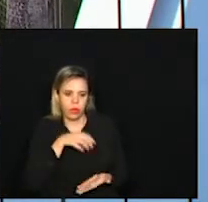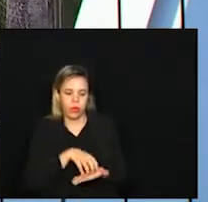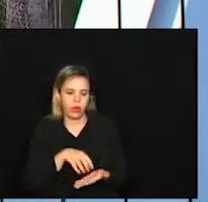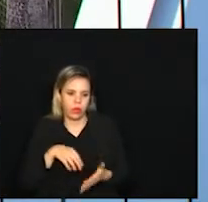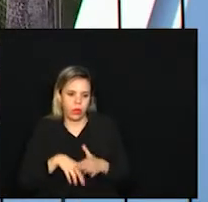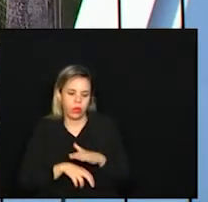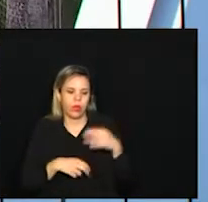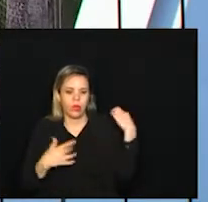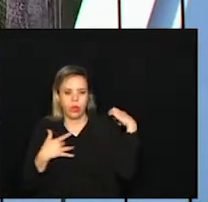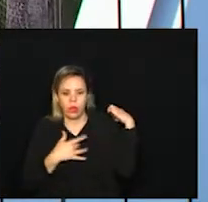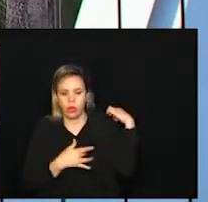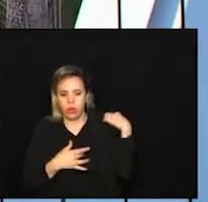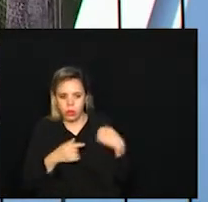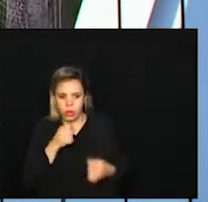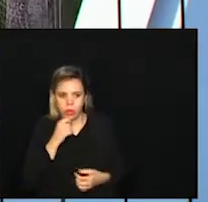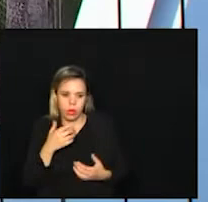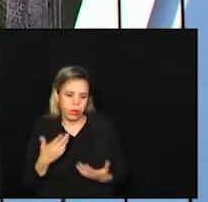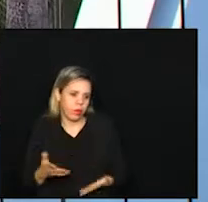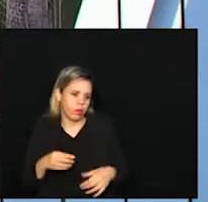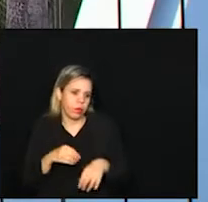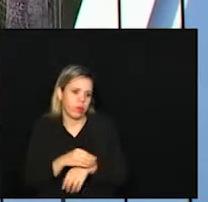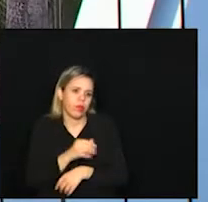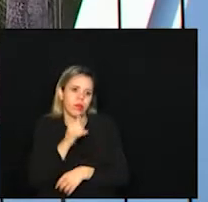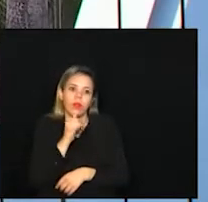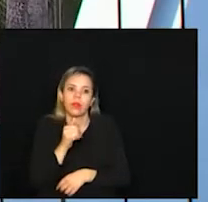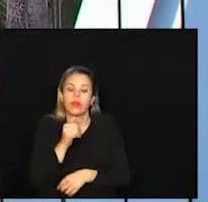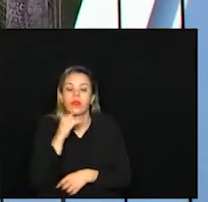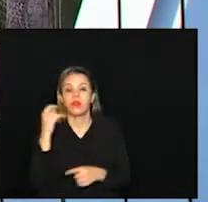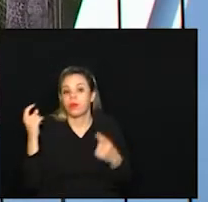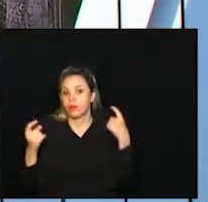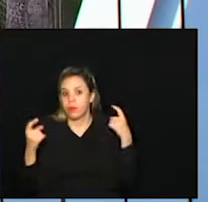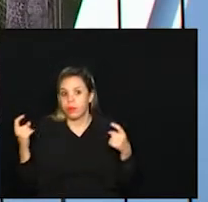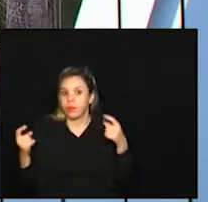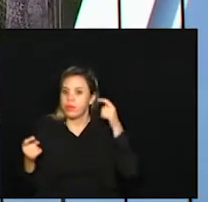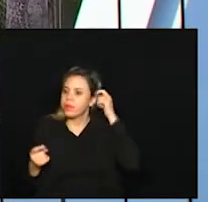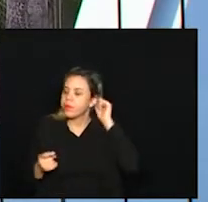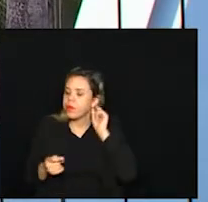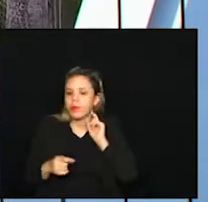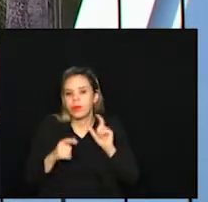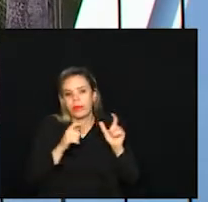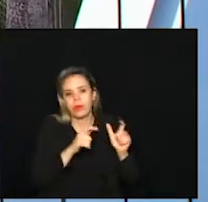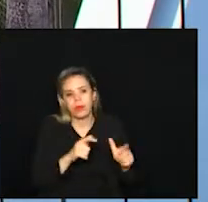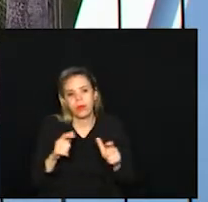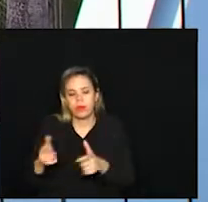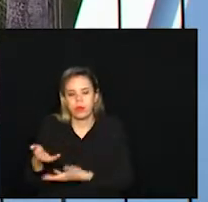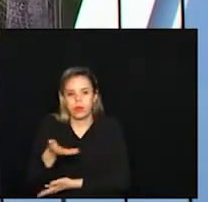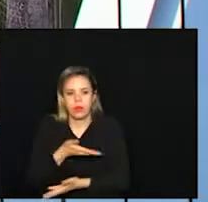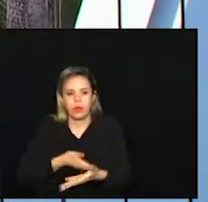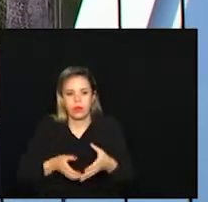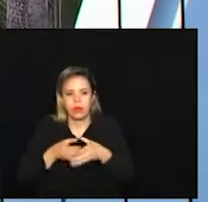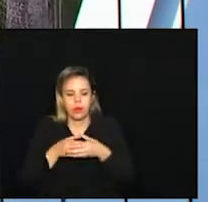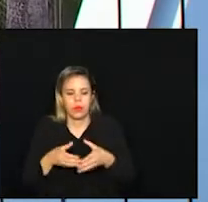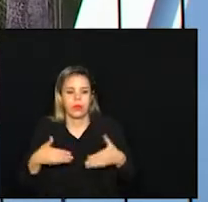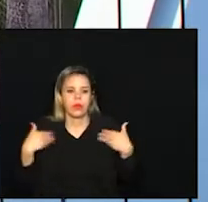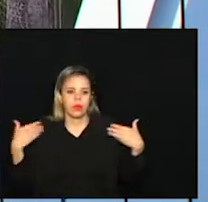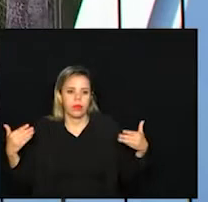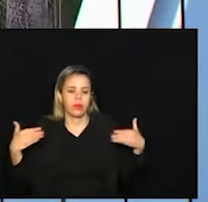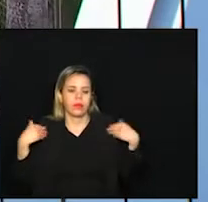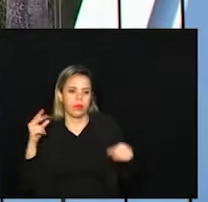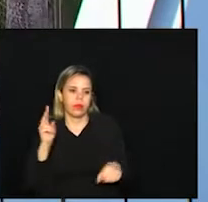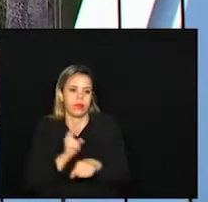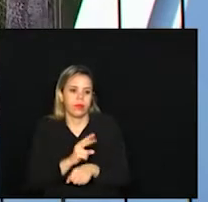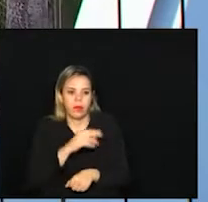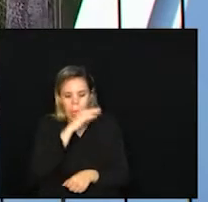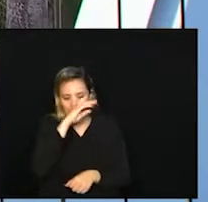Centro de Saúde é mais trouxe por exemplo a preocupação com os espaços de Convivência de lazer e de preservação